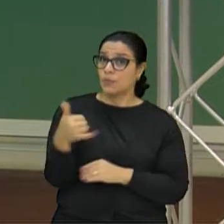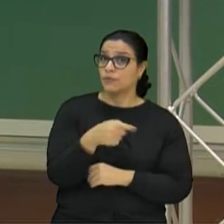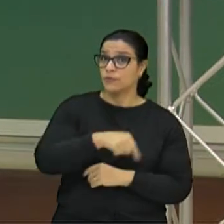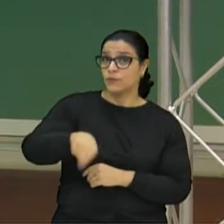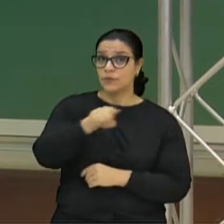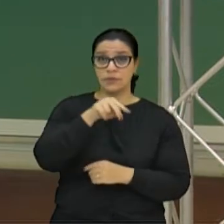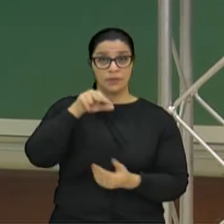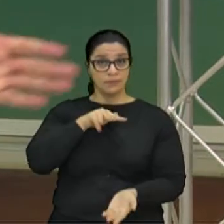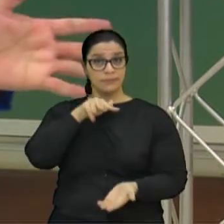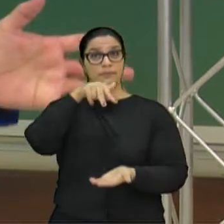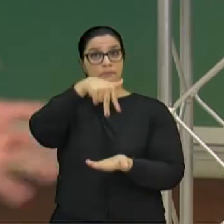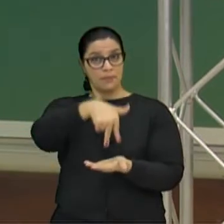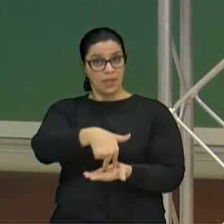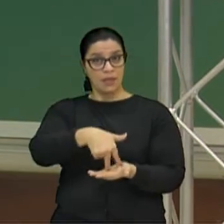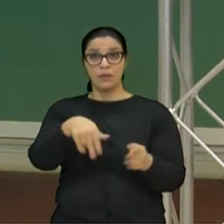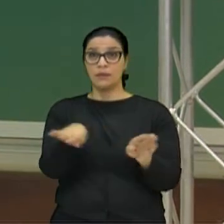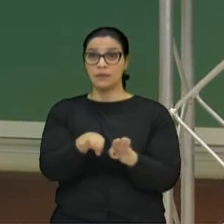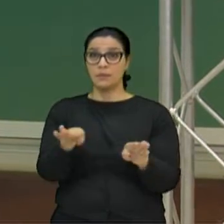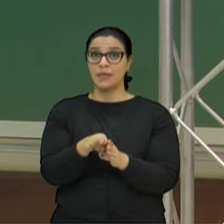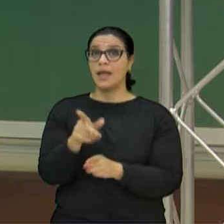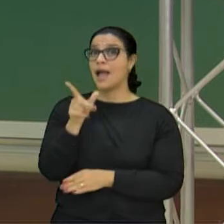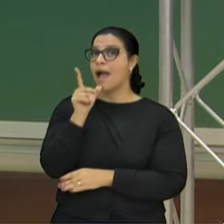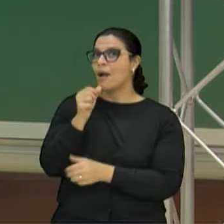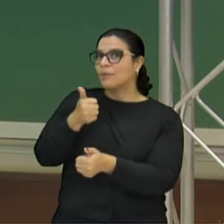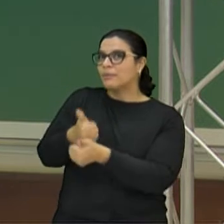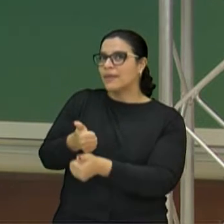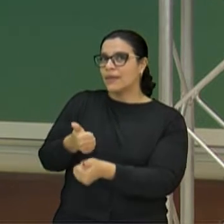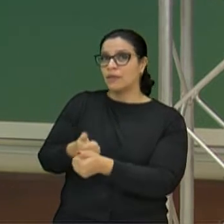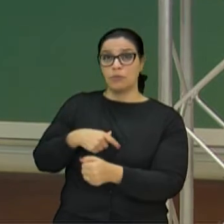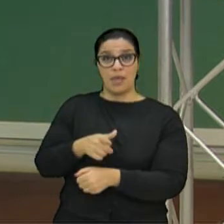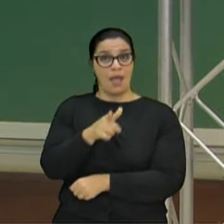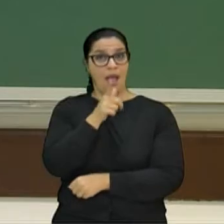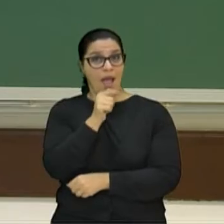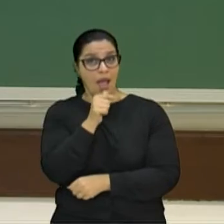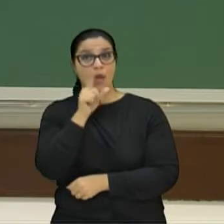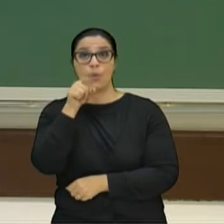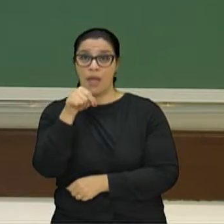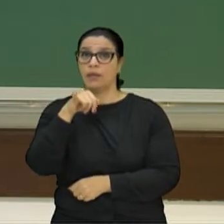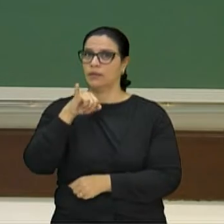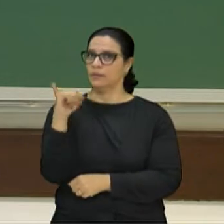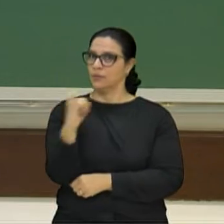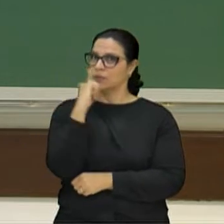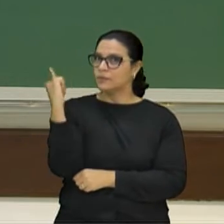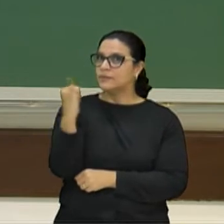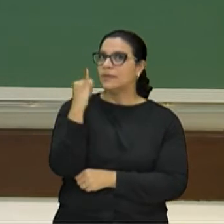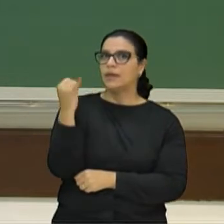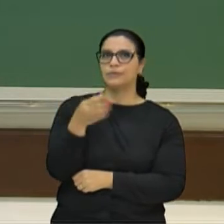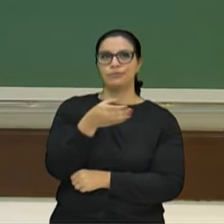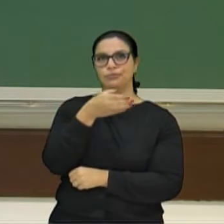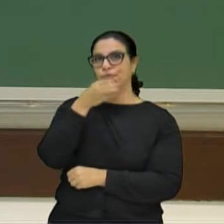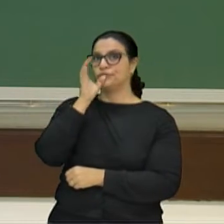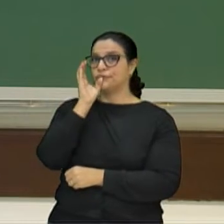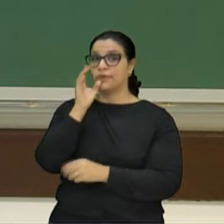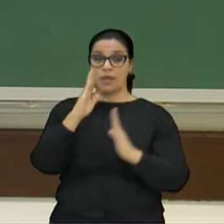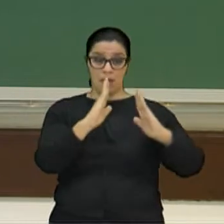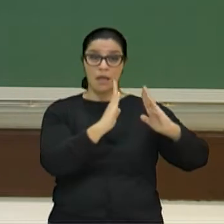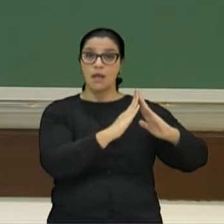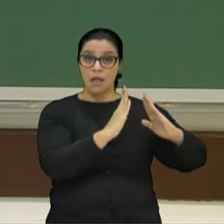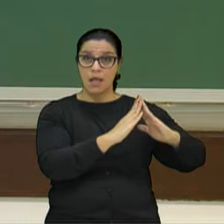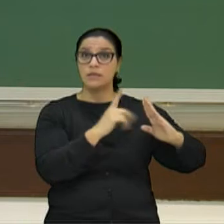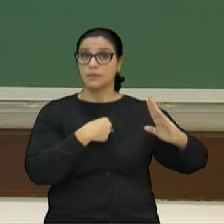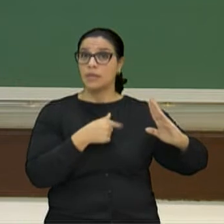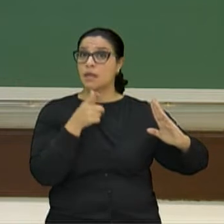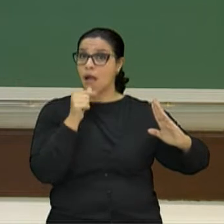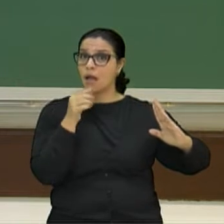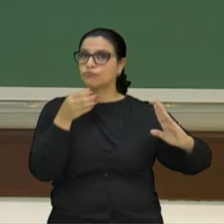vocês estão em pé também, já traz a água para perto de vocês. Então hidratação é muito importante, mesmo que estejamos em casa, nós